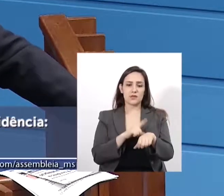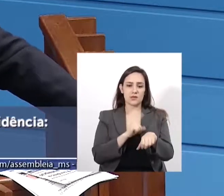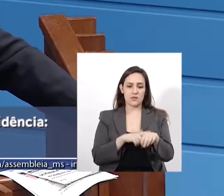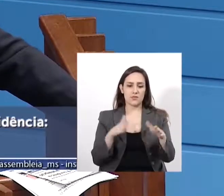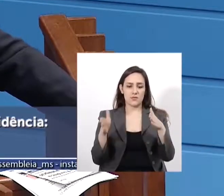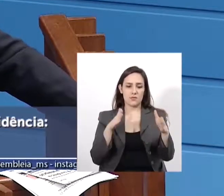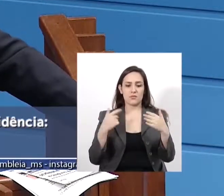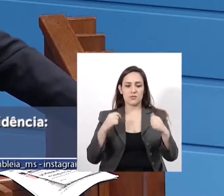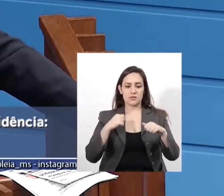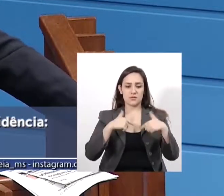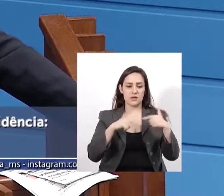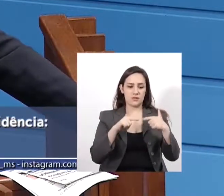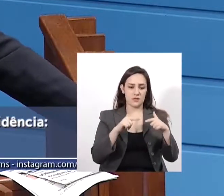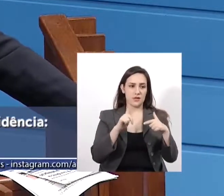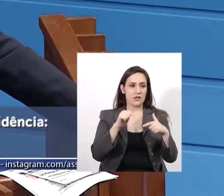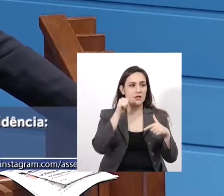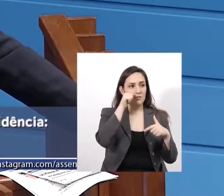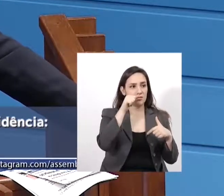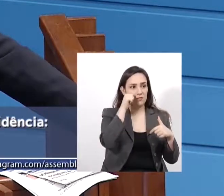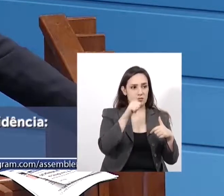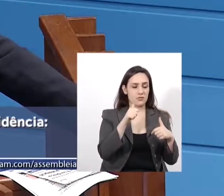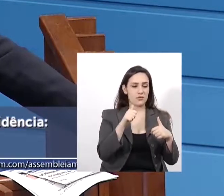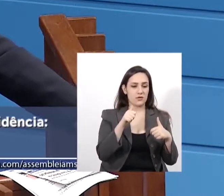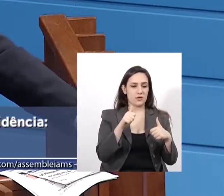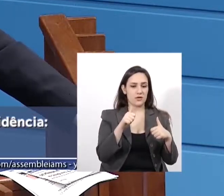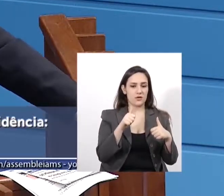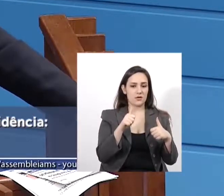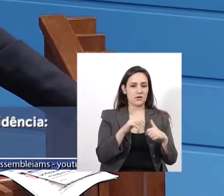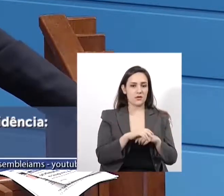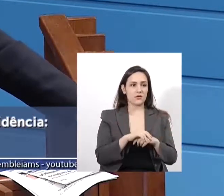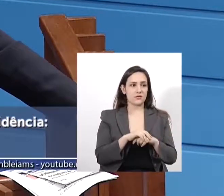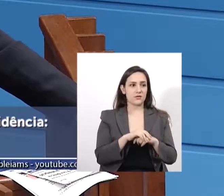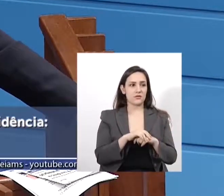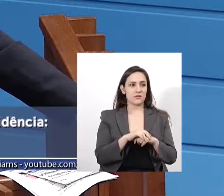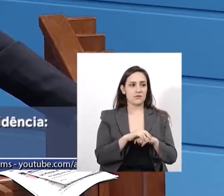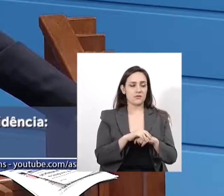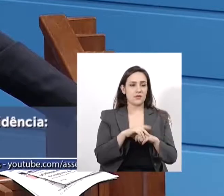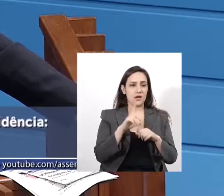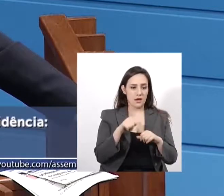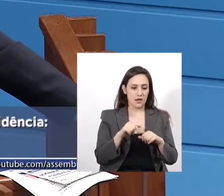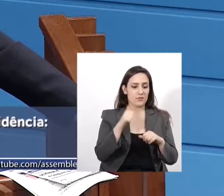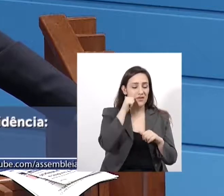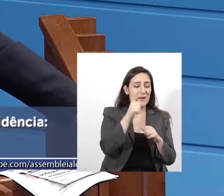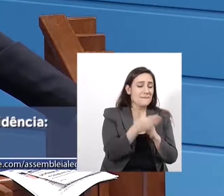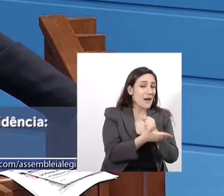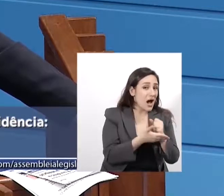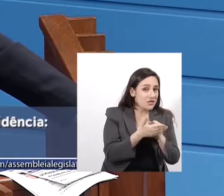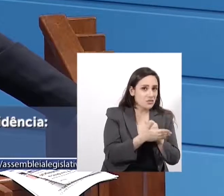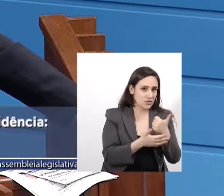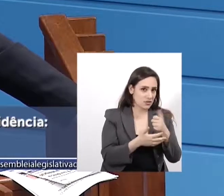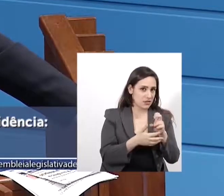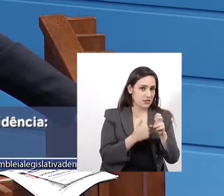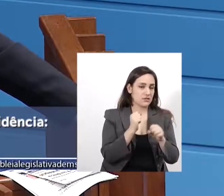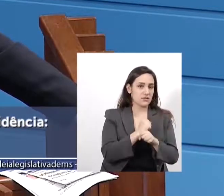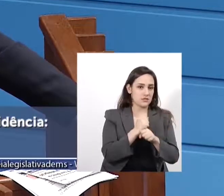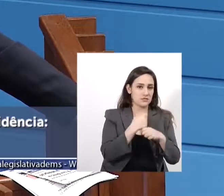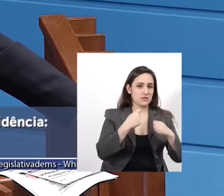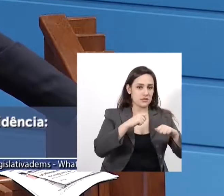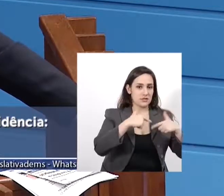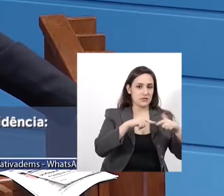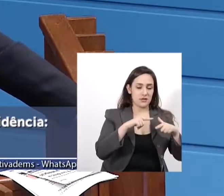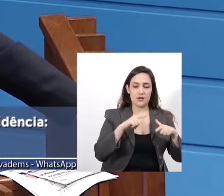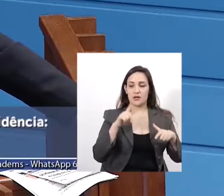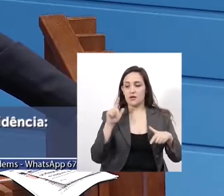contribuição para as mulheres de 15 anos e para os homens de 20 anos que começarem a